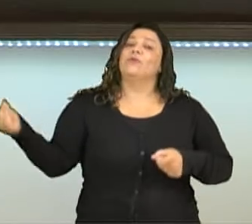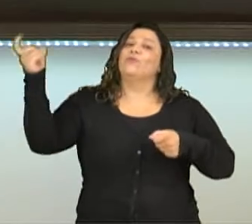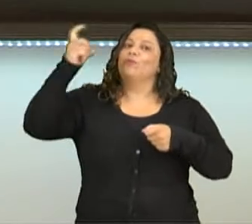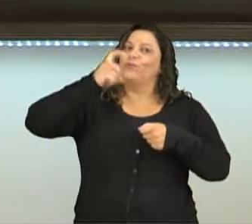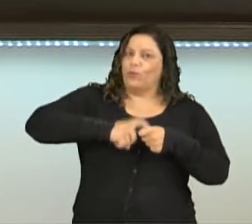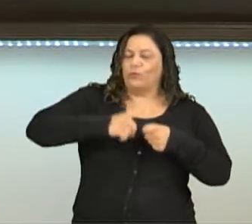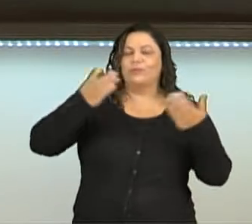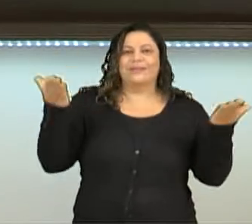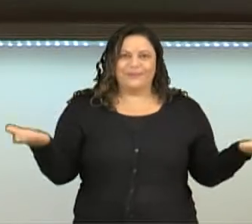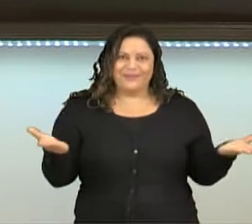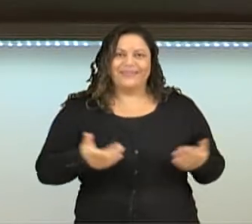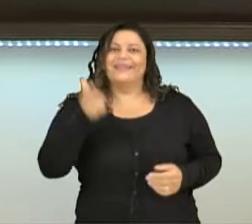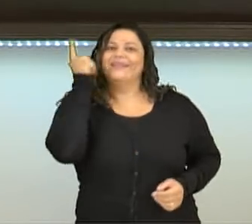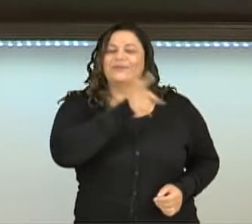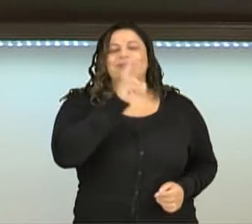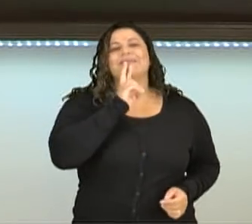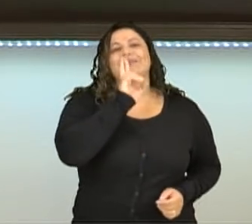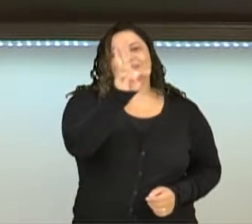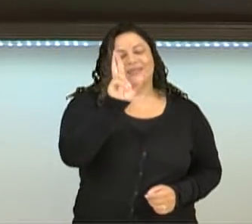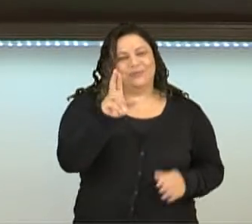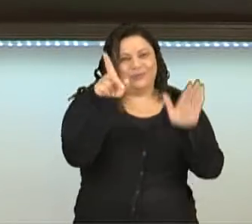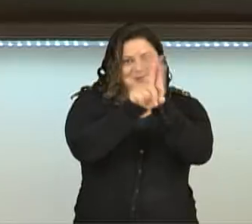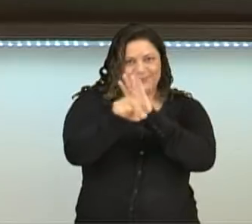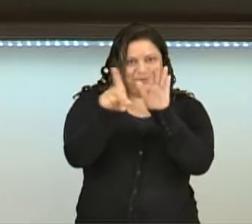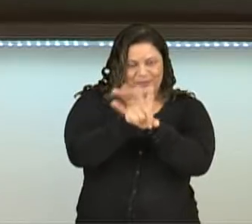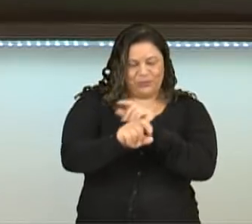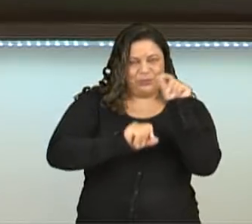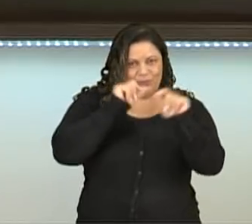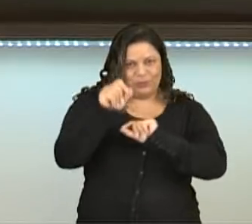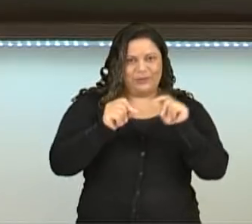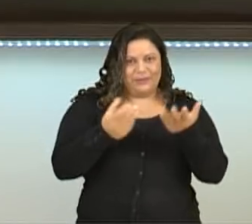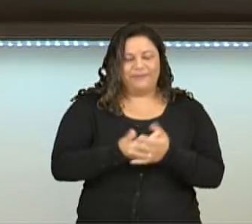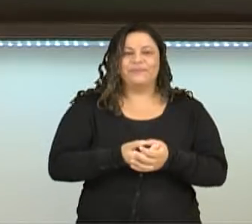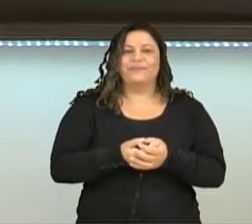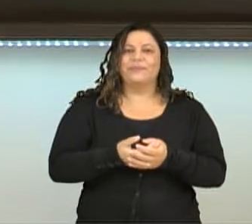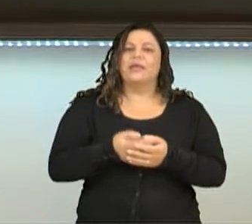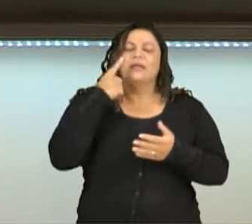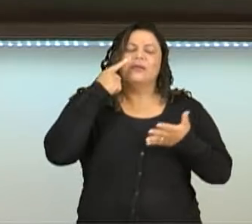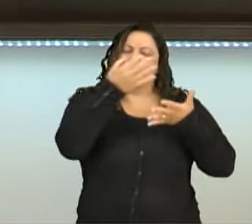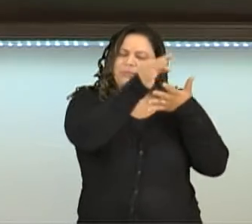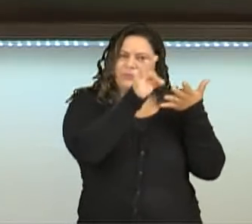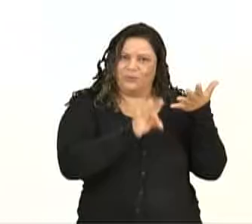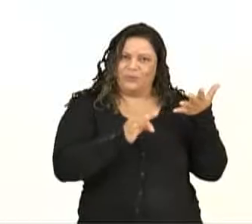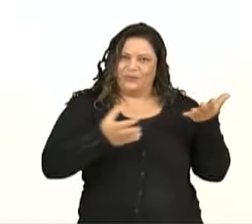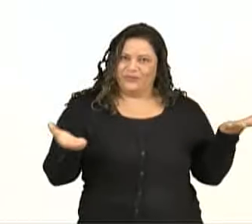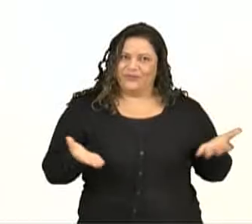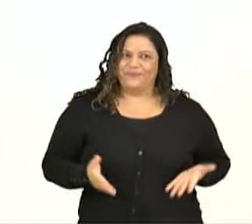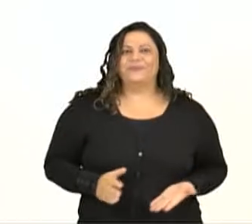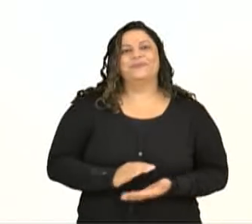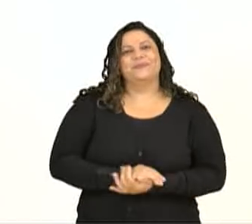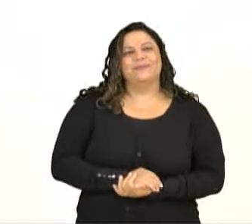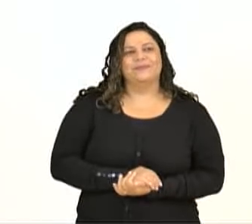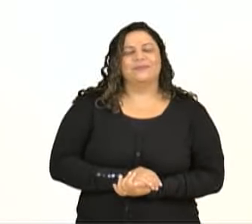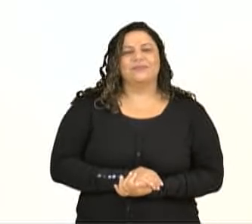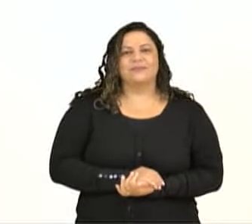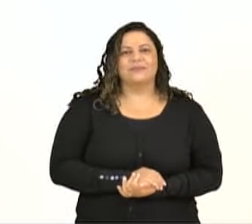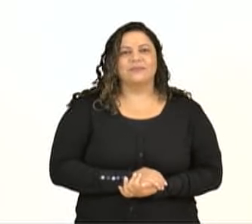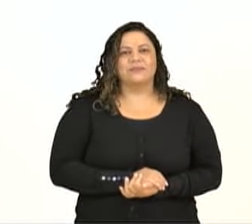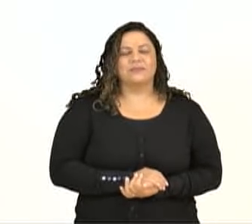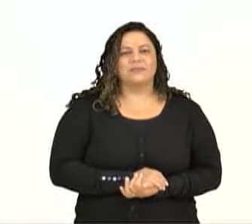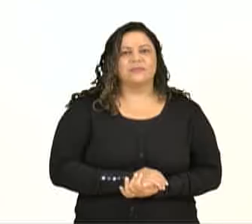Voltamos. E aí, conseguiram responder esta questão? Então vamos para a nossa correção. Com suas